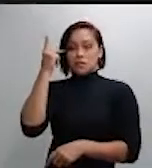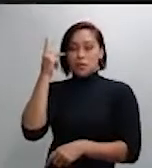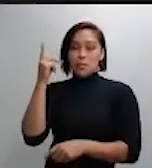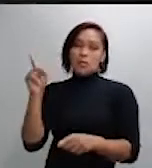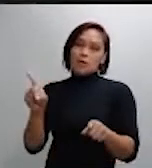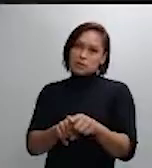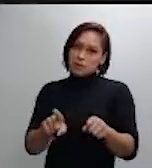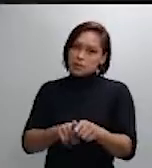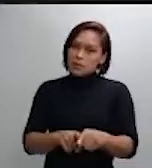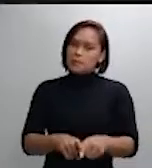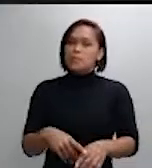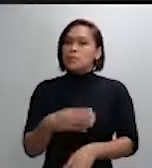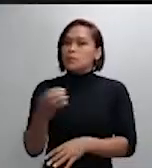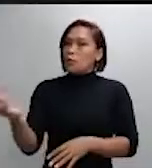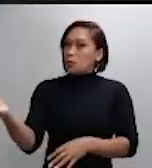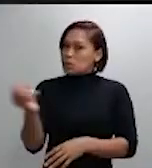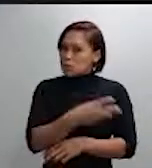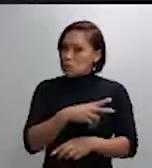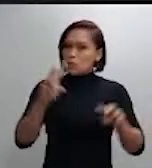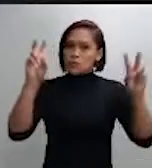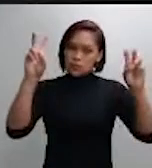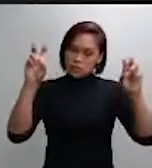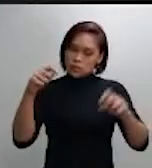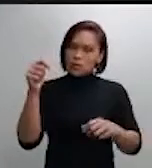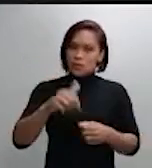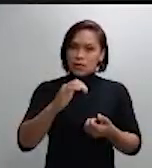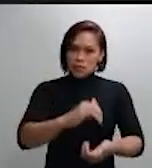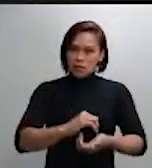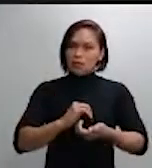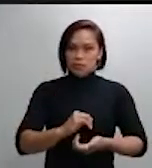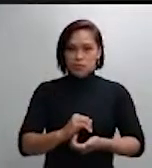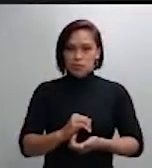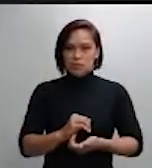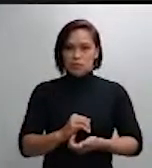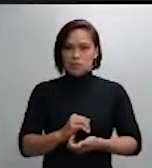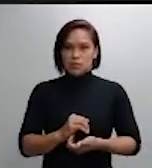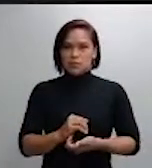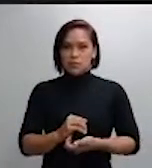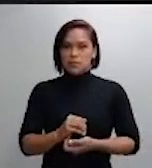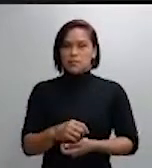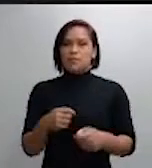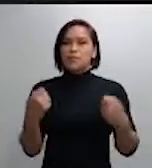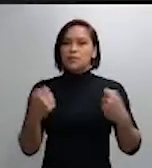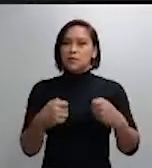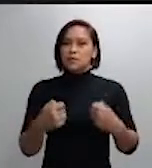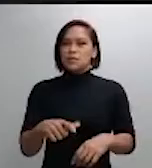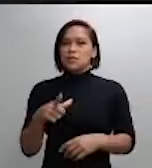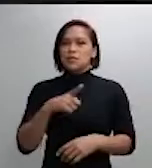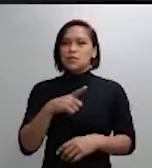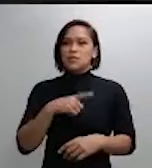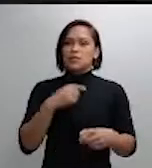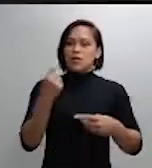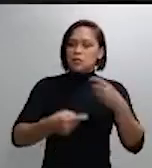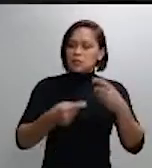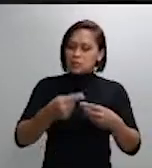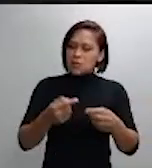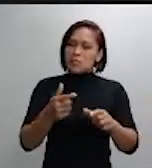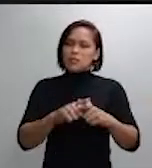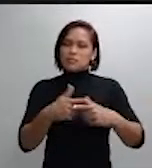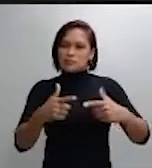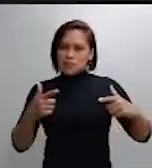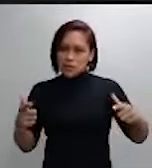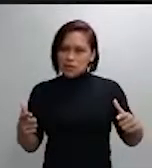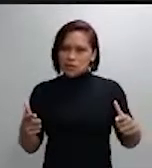matéria nova em termos de julgamento da Corte Especial, deveríamos ter um maior debate acerca do tema.